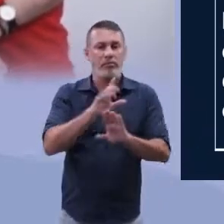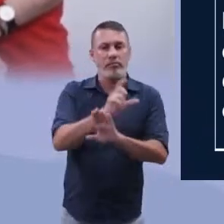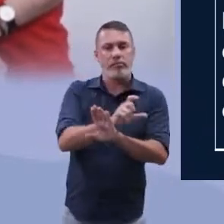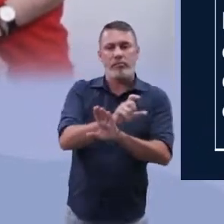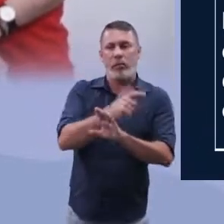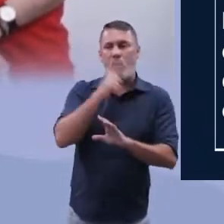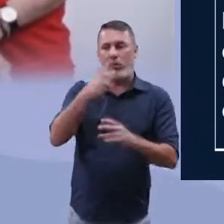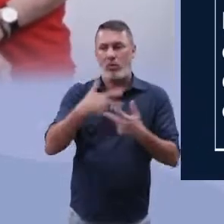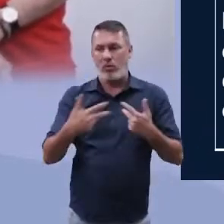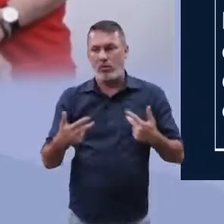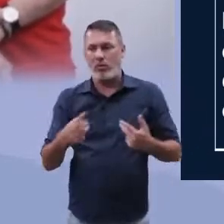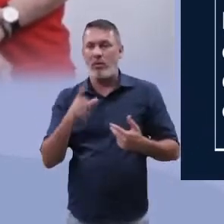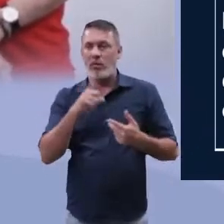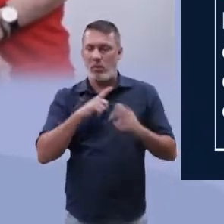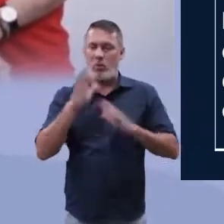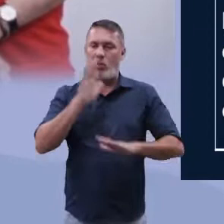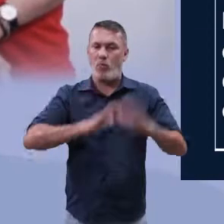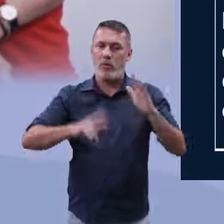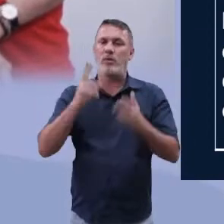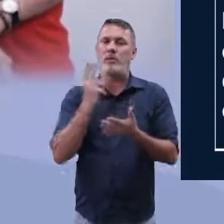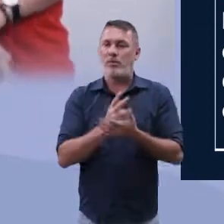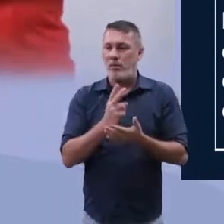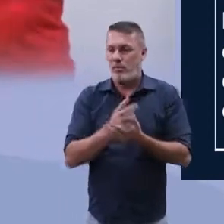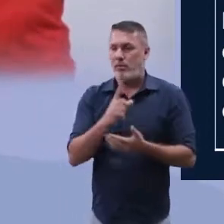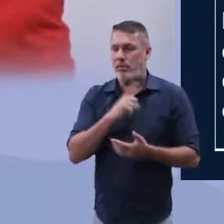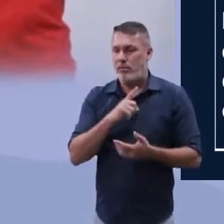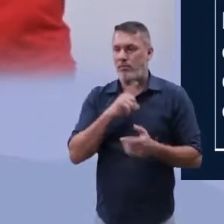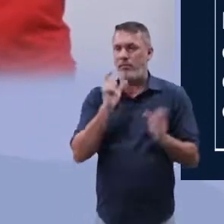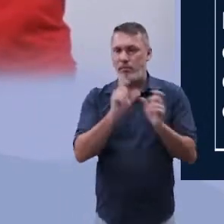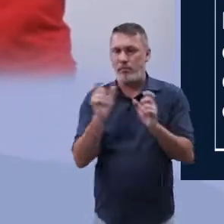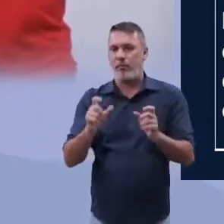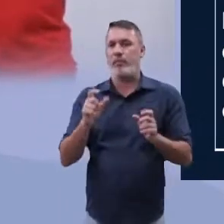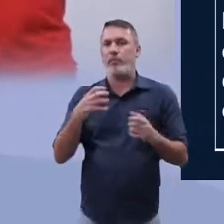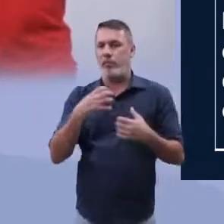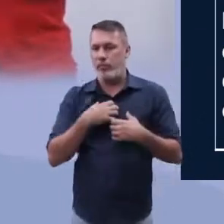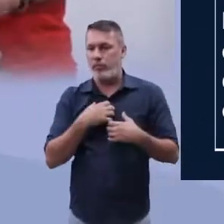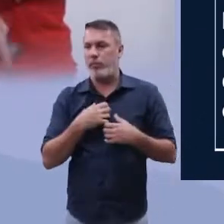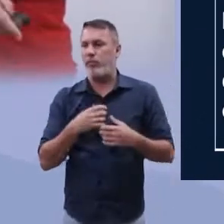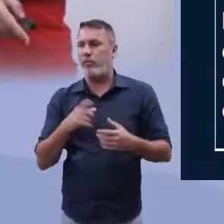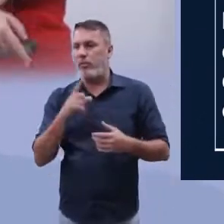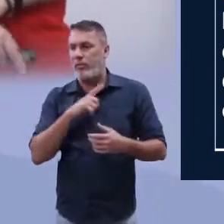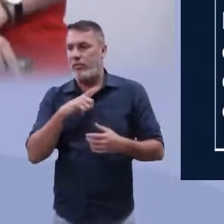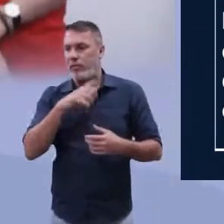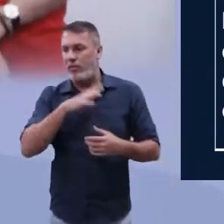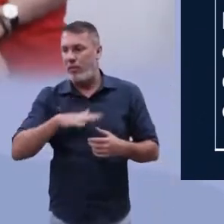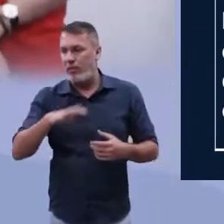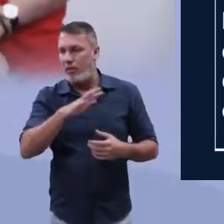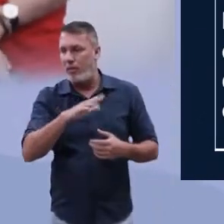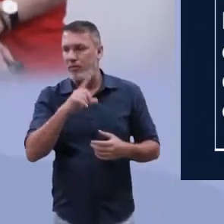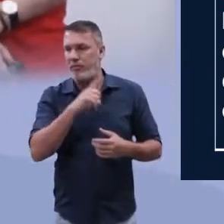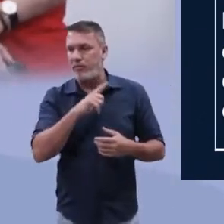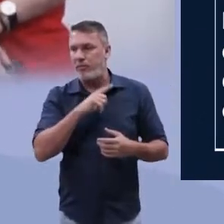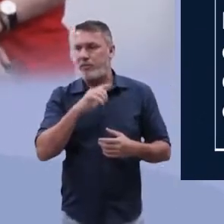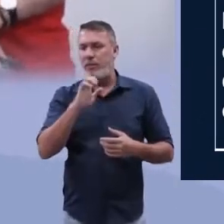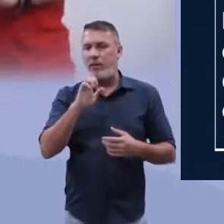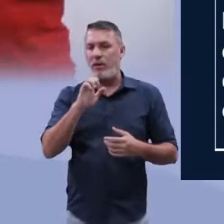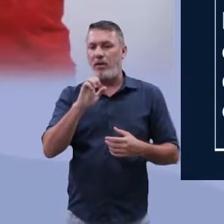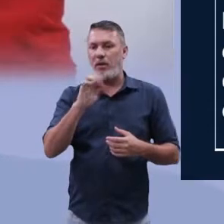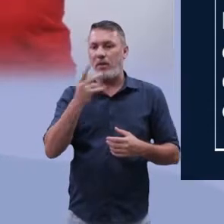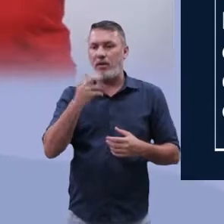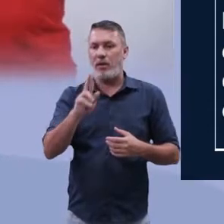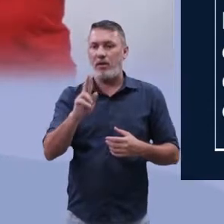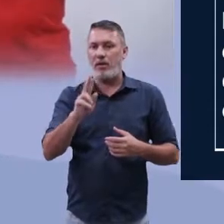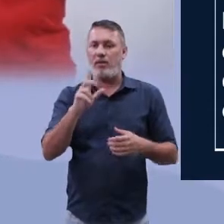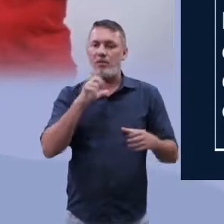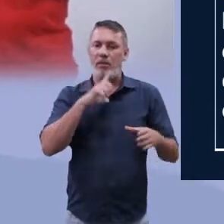outra coisa de vocês. É sempre bom ter cuidado. Então, cuidado aí com o either, tá? O neither não pode ser usado,